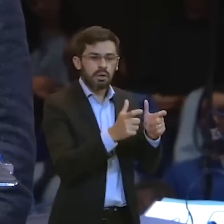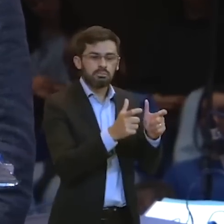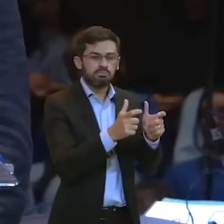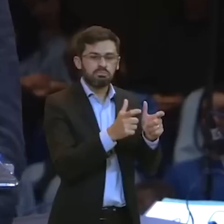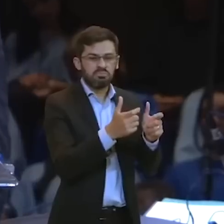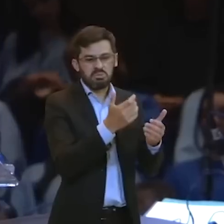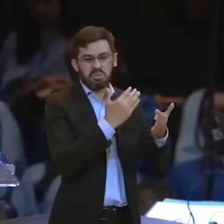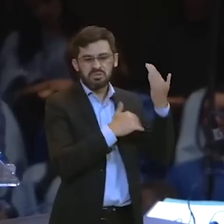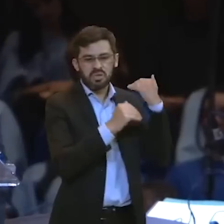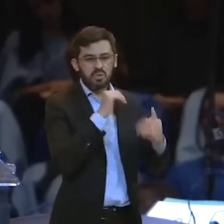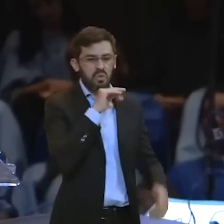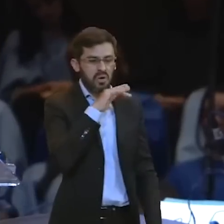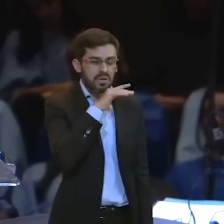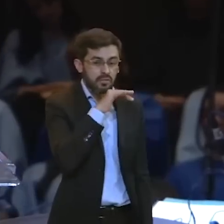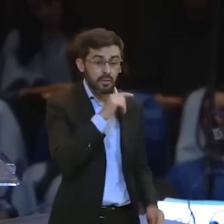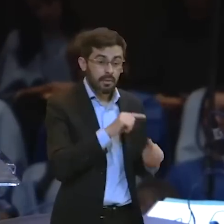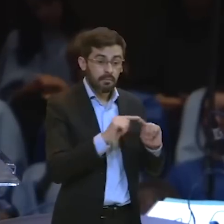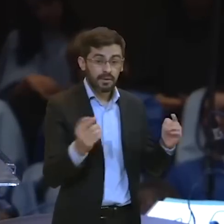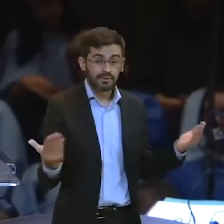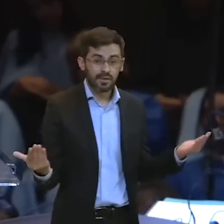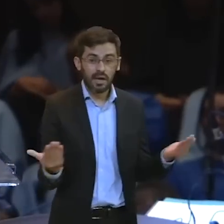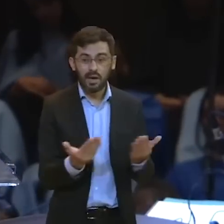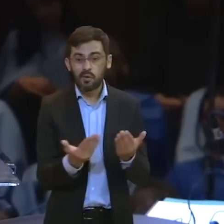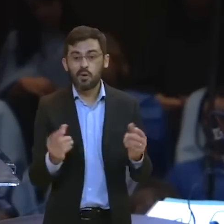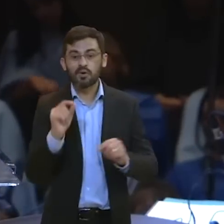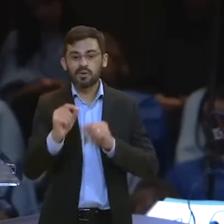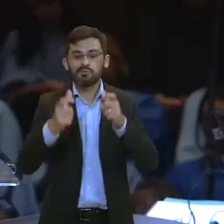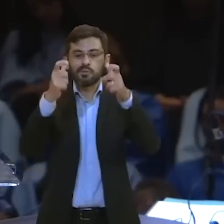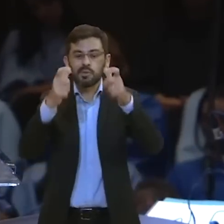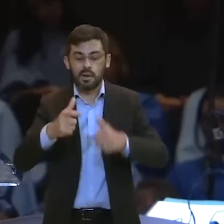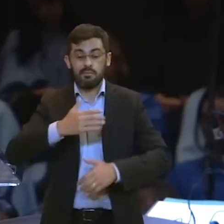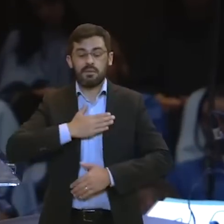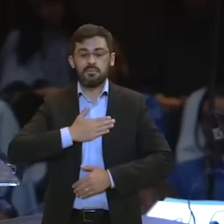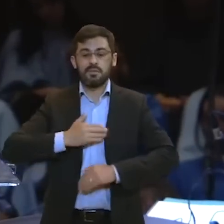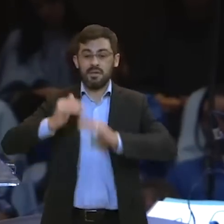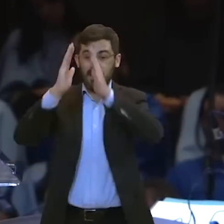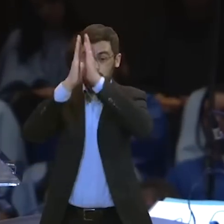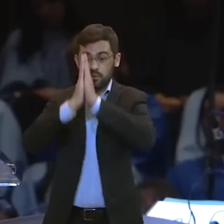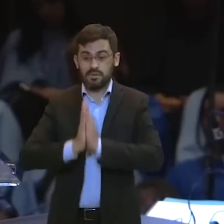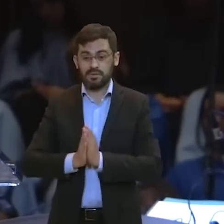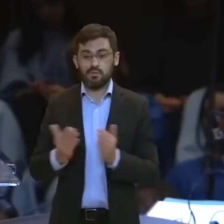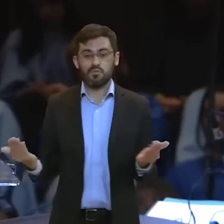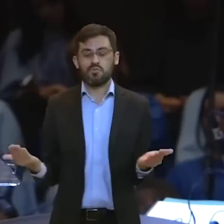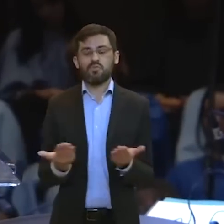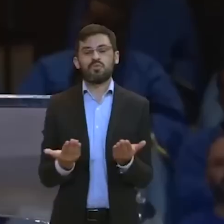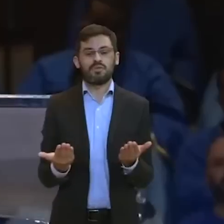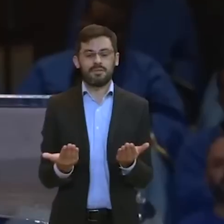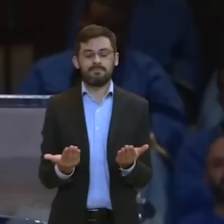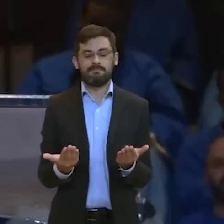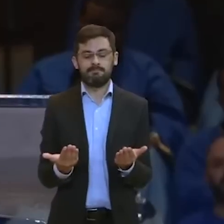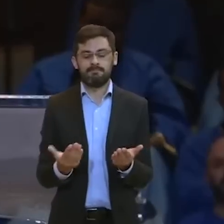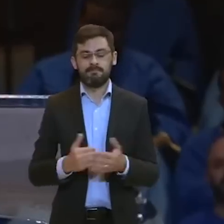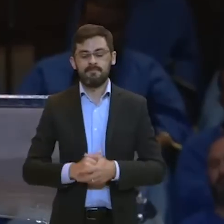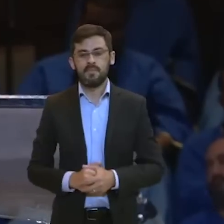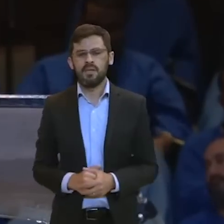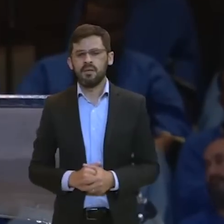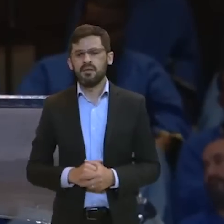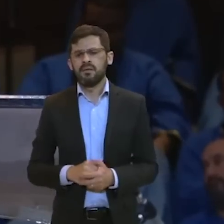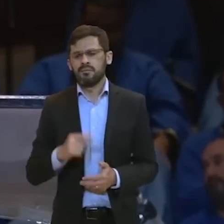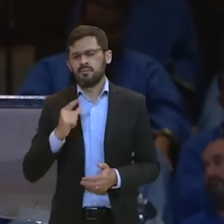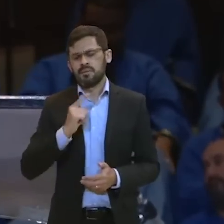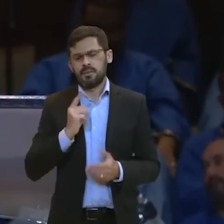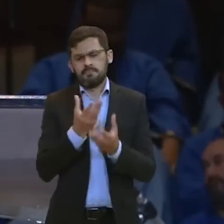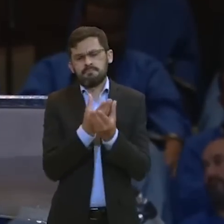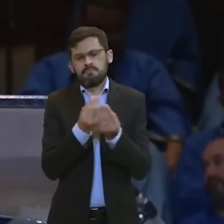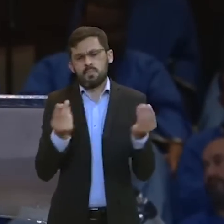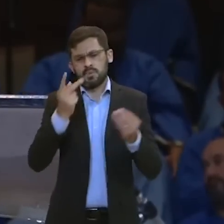passado ao lugar da minha adoração no presente. Para muitas